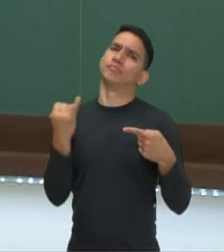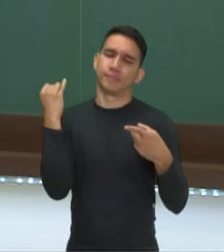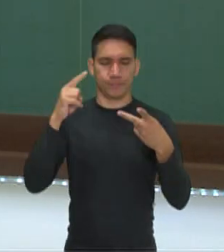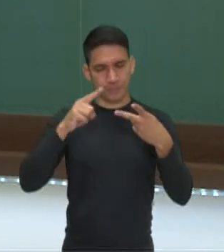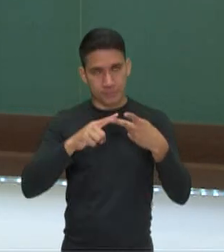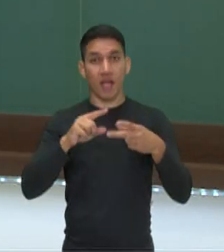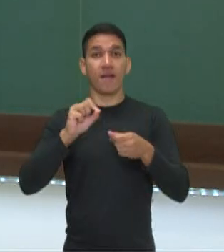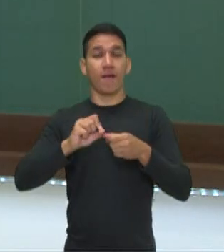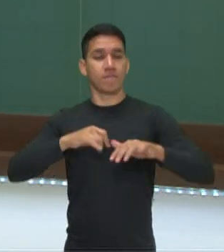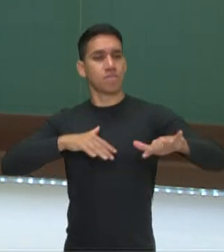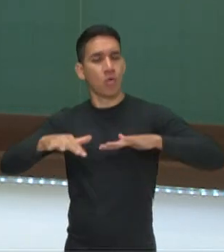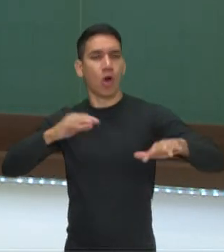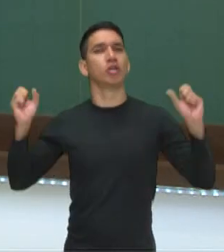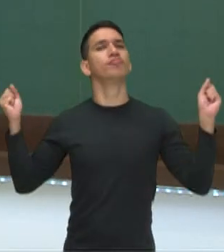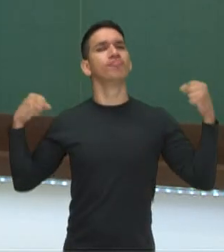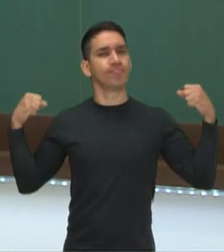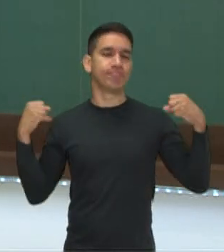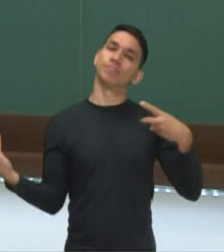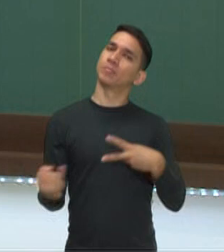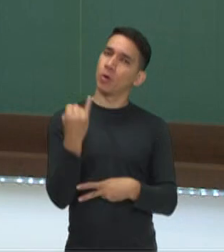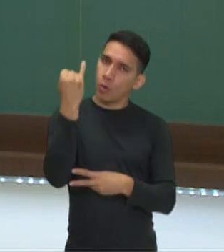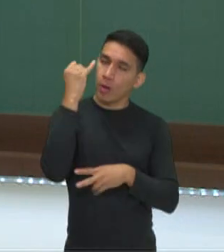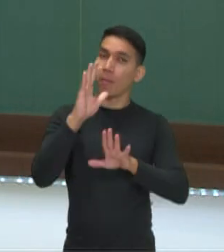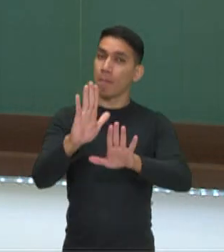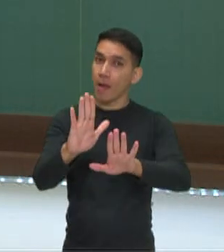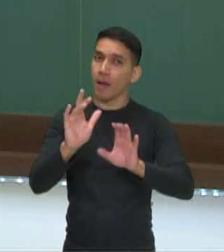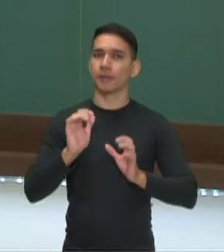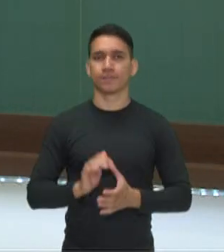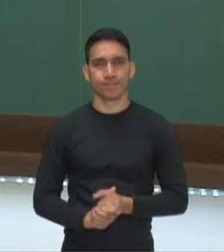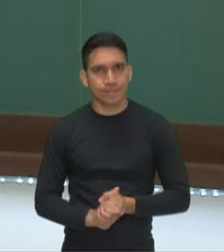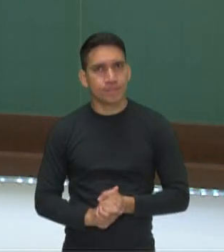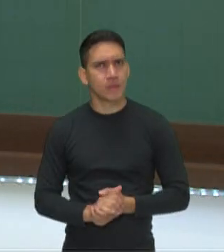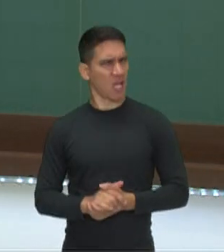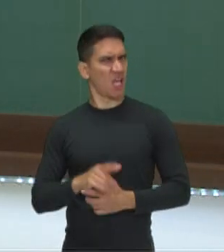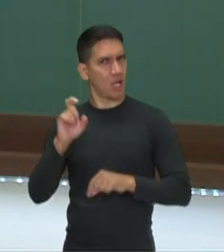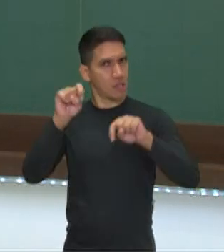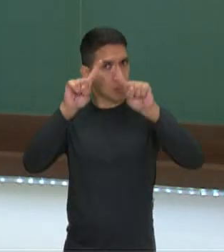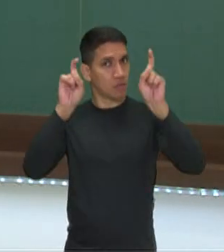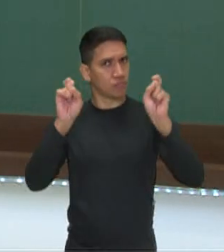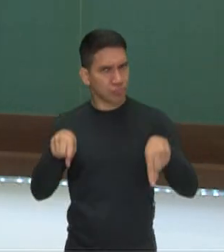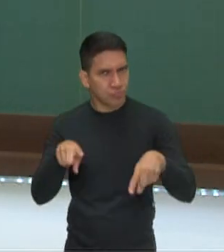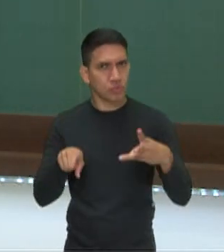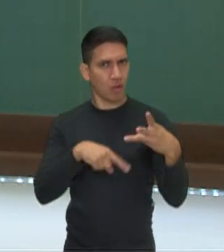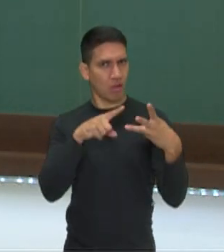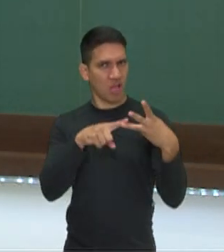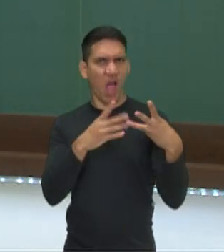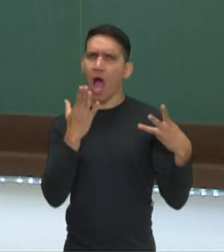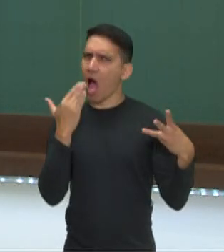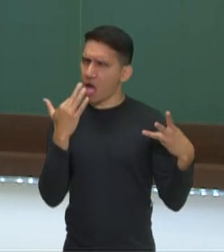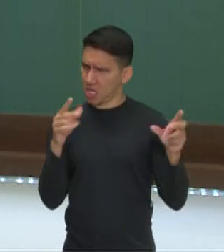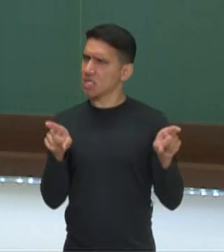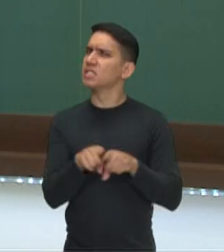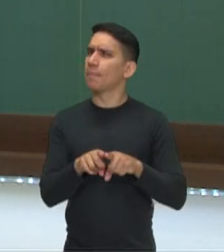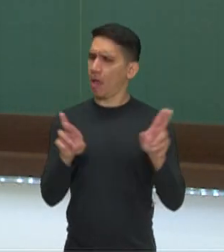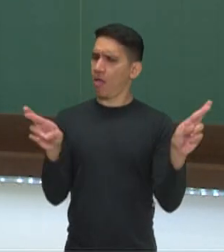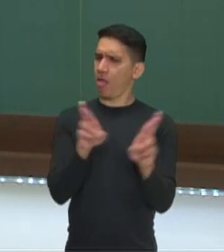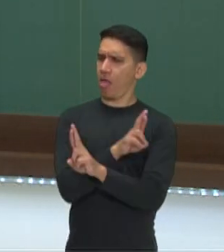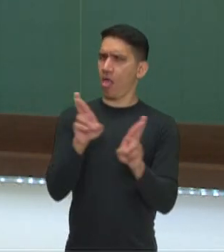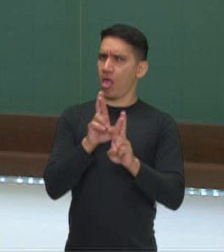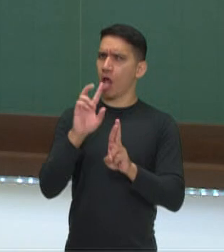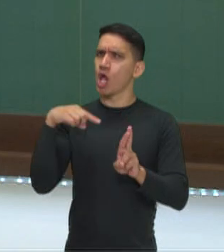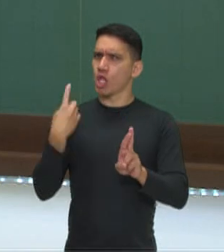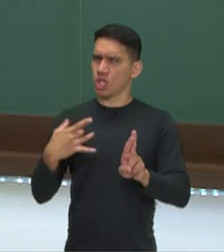praticar atividade física é importante, mas será que os alimentos também têm relação com a